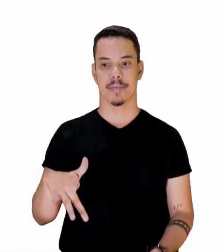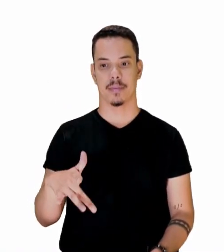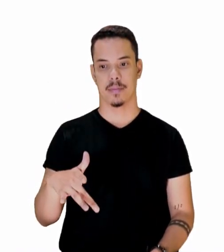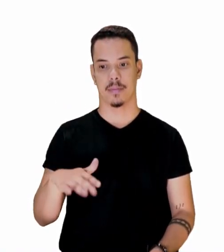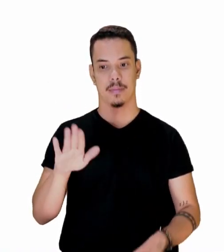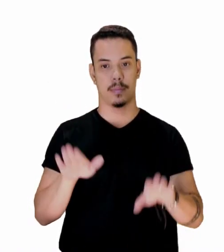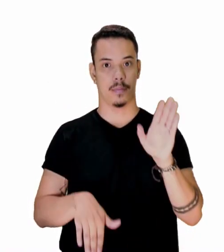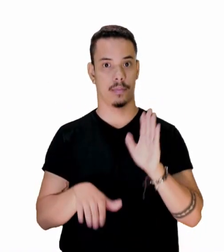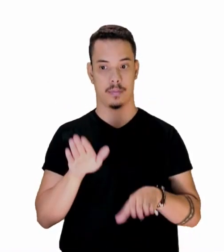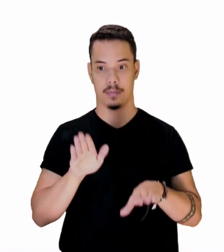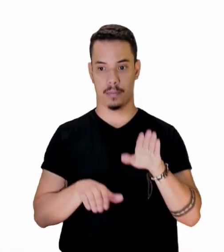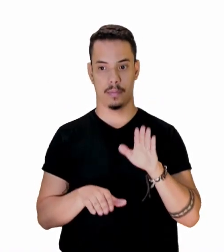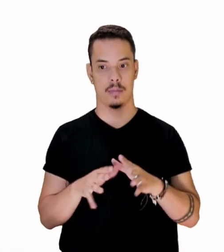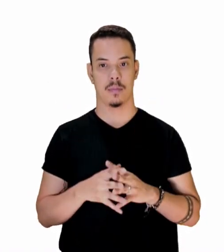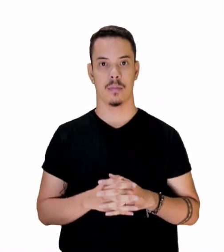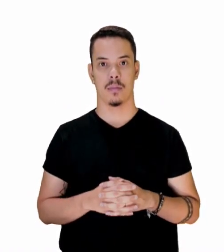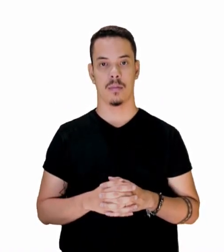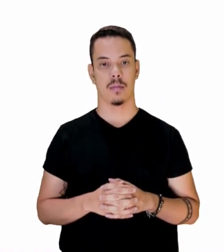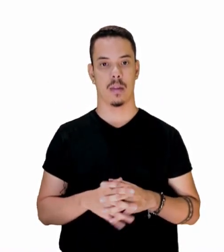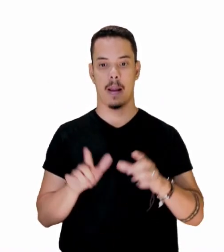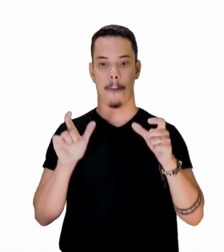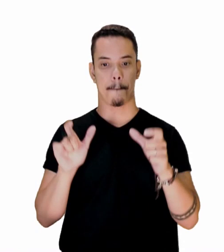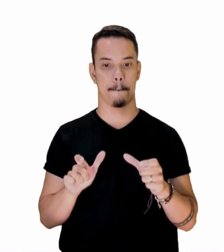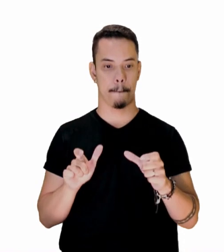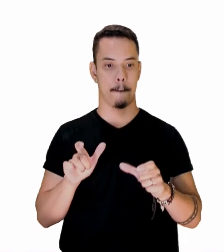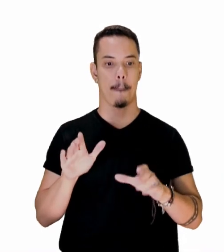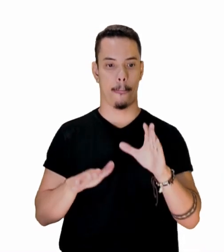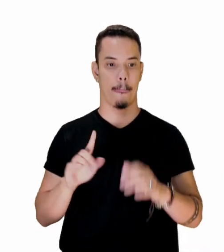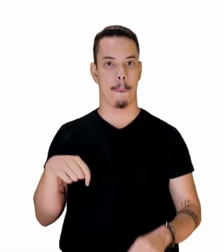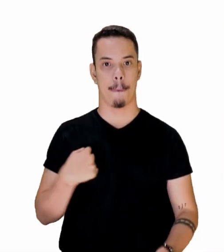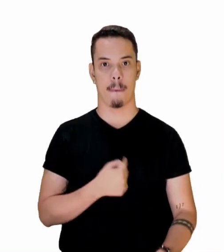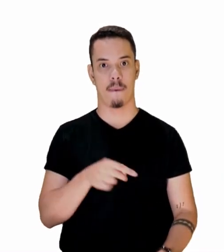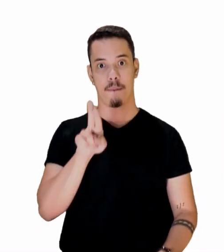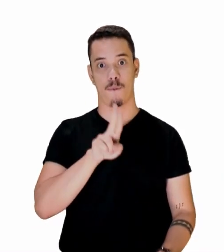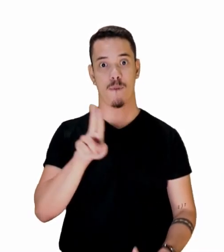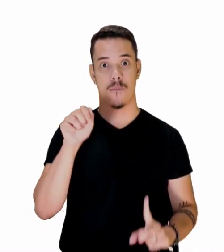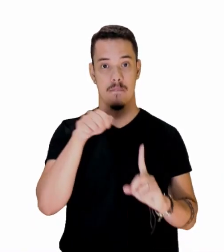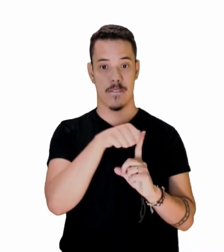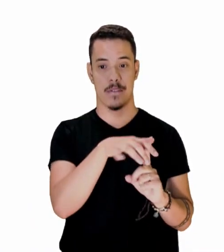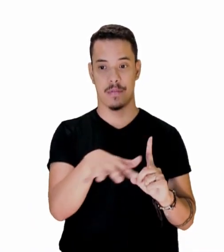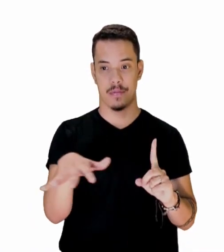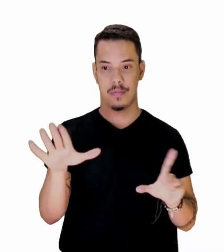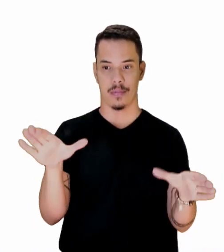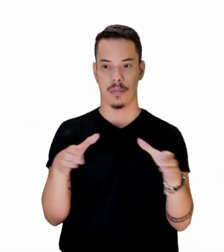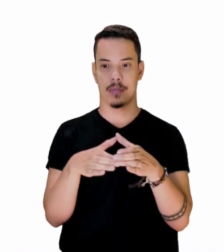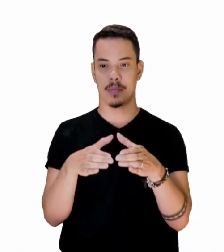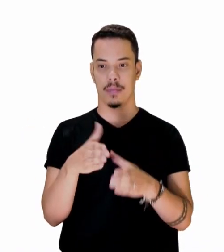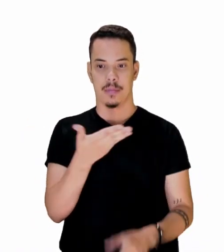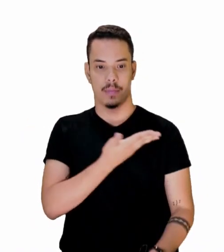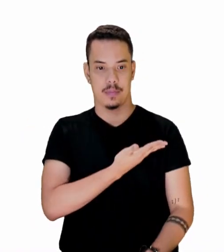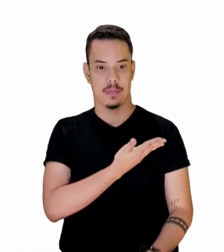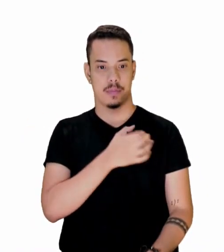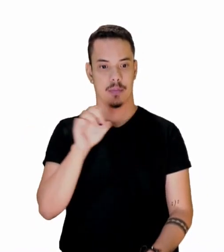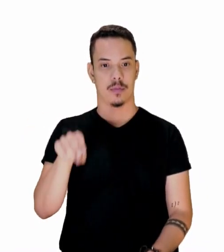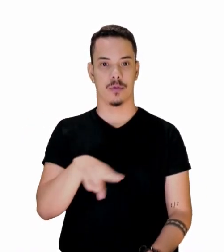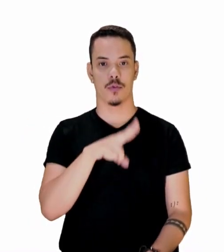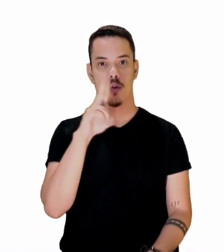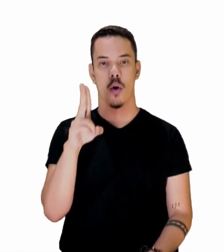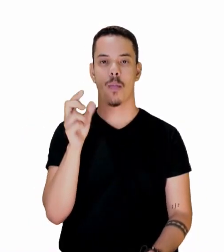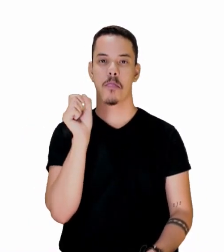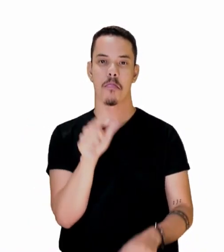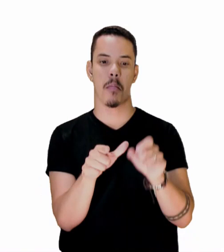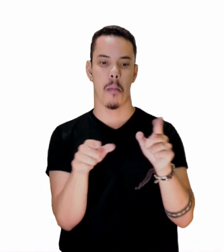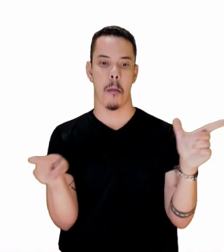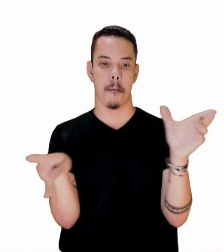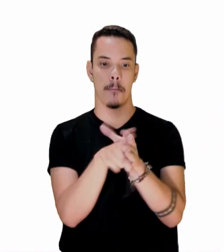depender. Onde você vai ter, às vezes você usa gíria, lá no grupo de amigo, ou jargão,